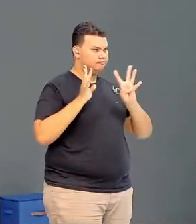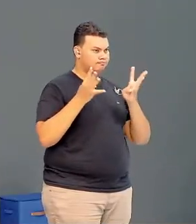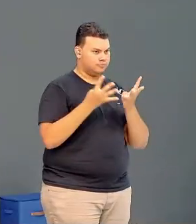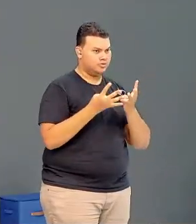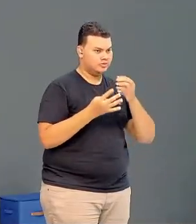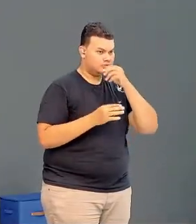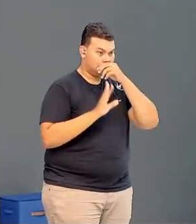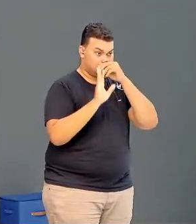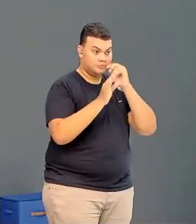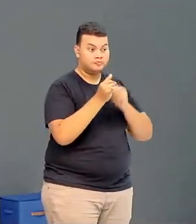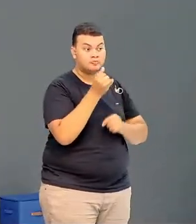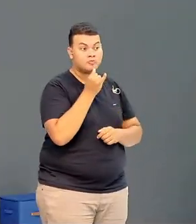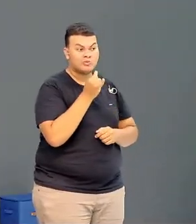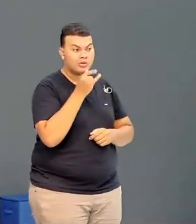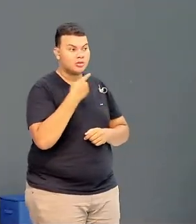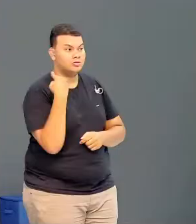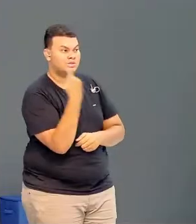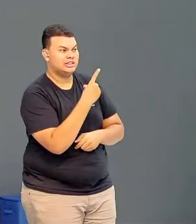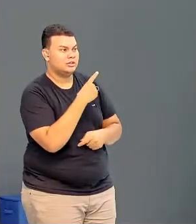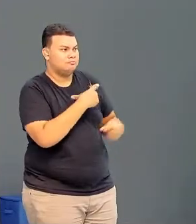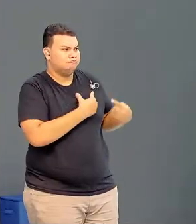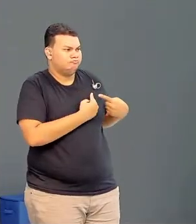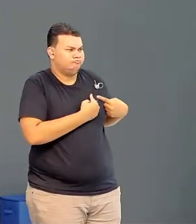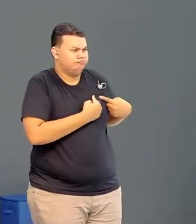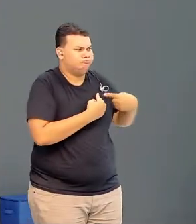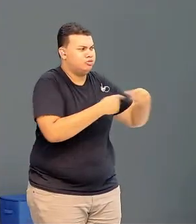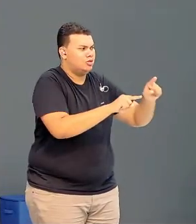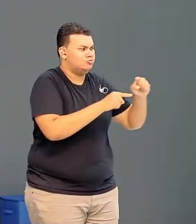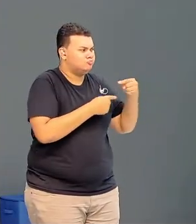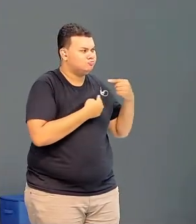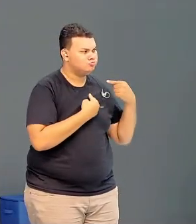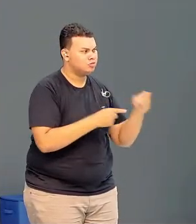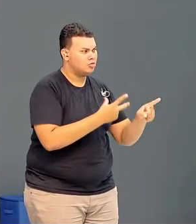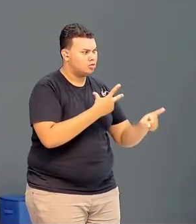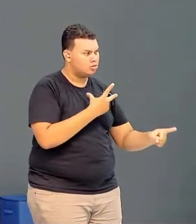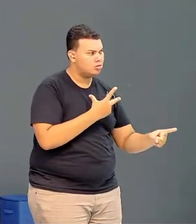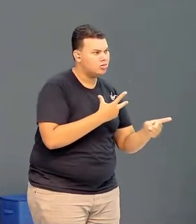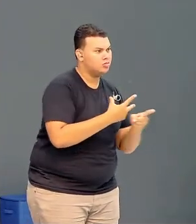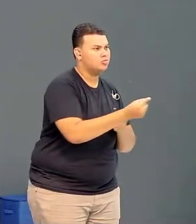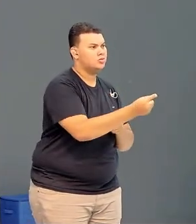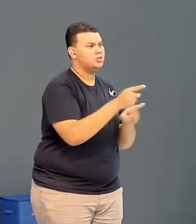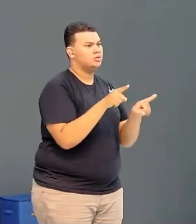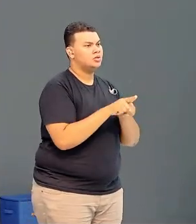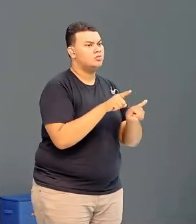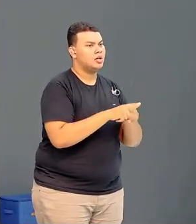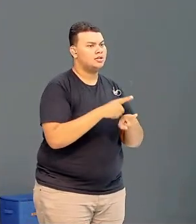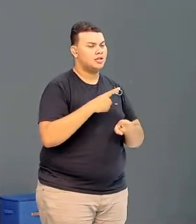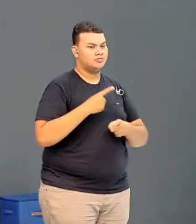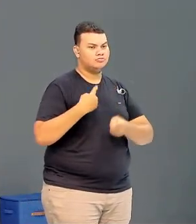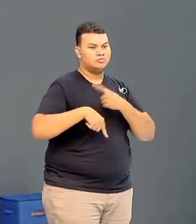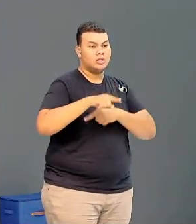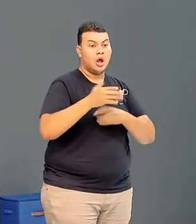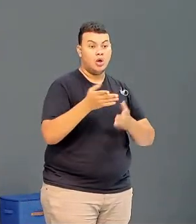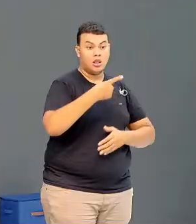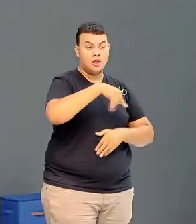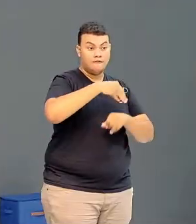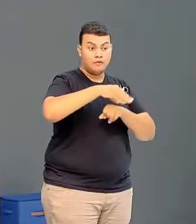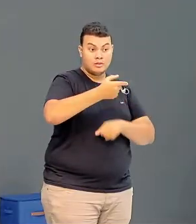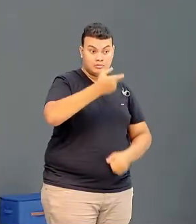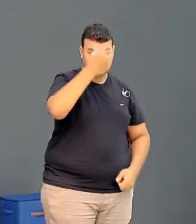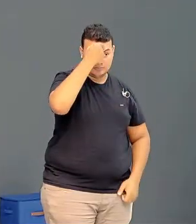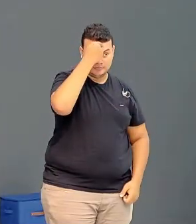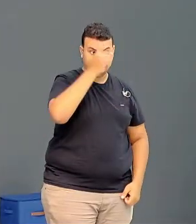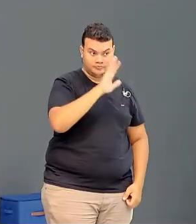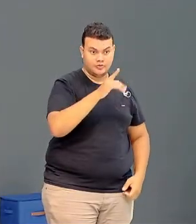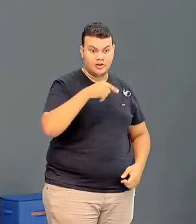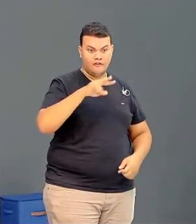diz: destruímos argumentos e toda pretensão. Fique com essa informação, guarde aí no